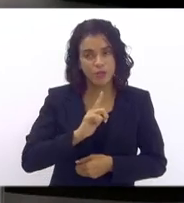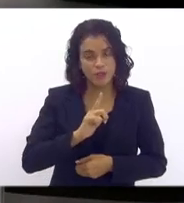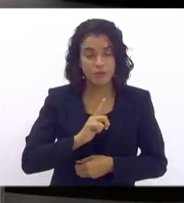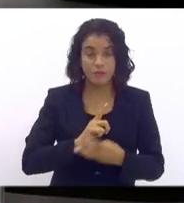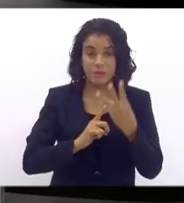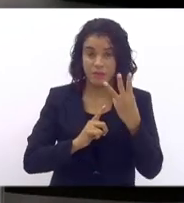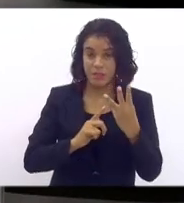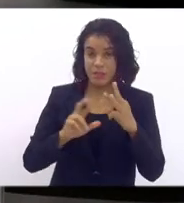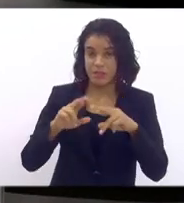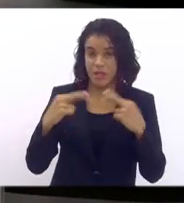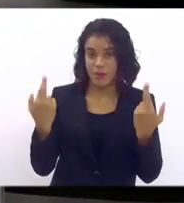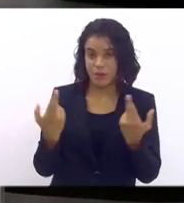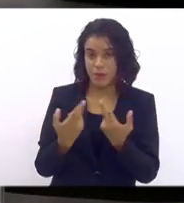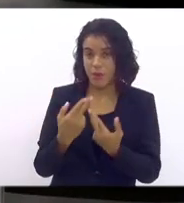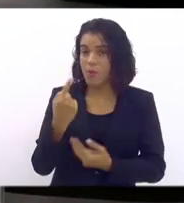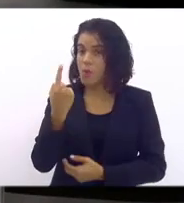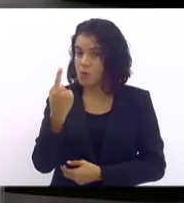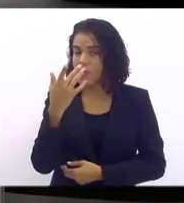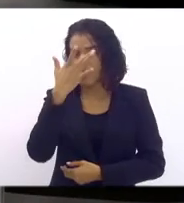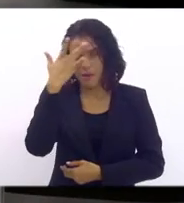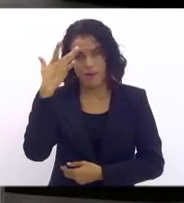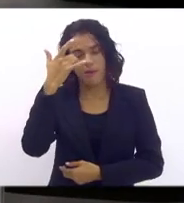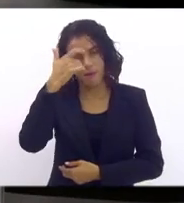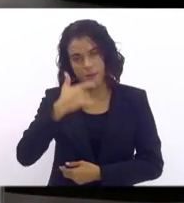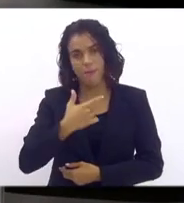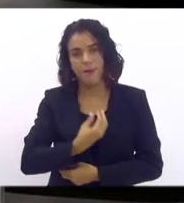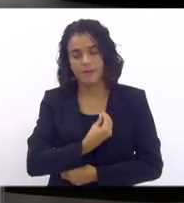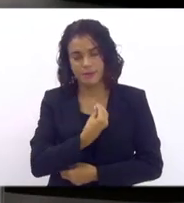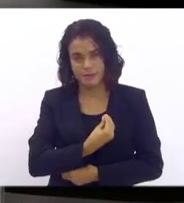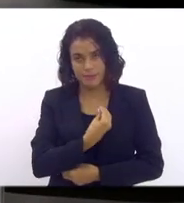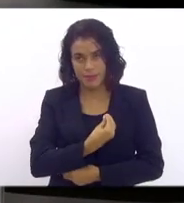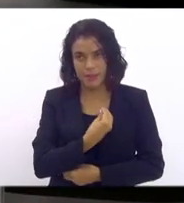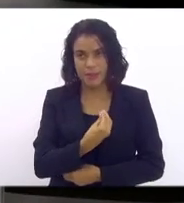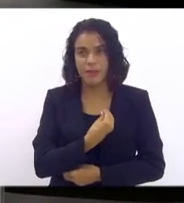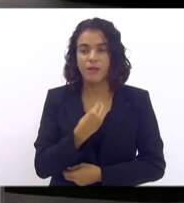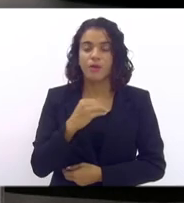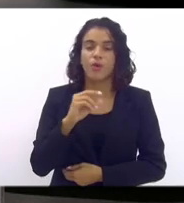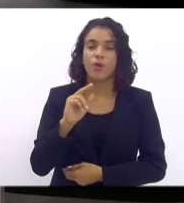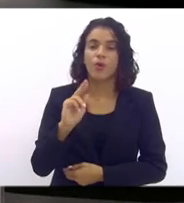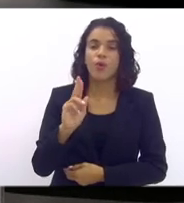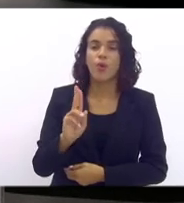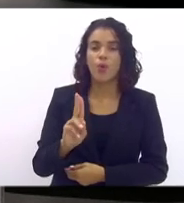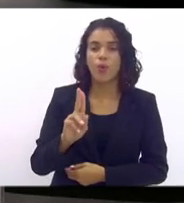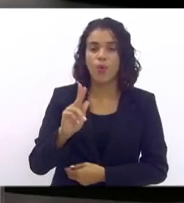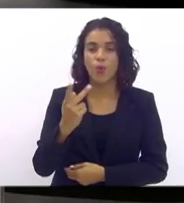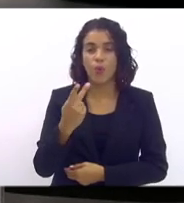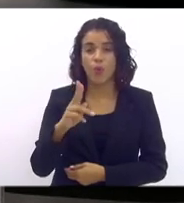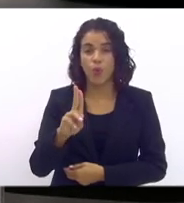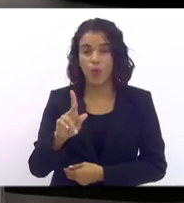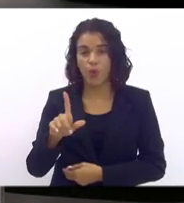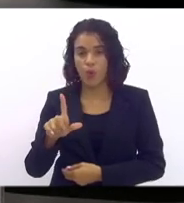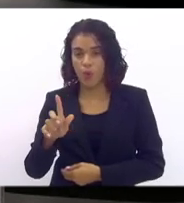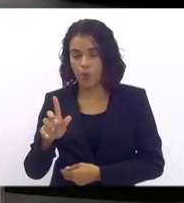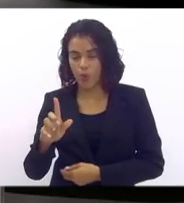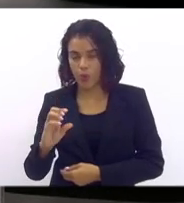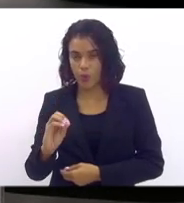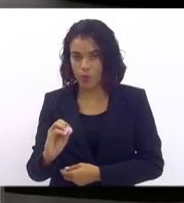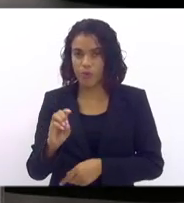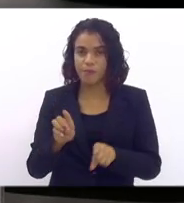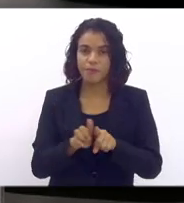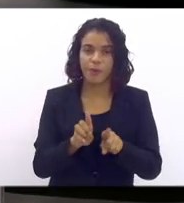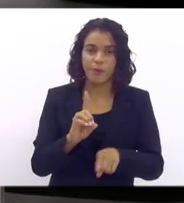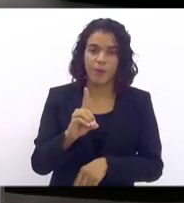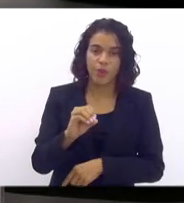reuniões uma delas eu participei que foi na Cemar que foi conduzida pelo Hugo Leal né o secretário da Cemar tivemos uma reunião também com